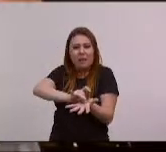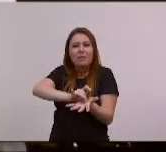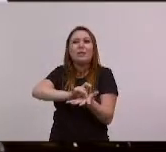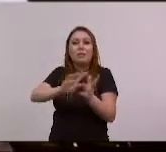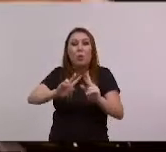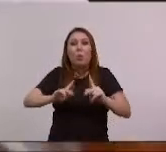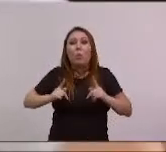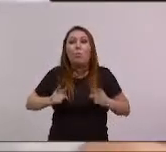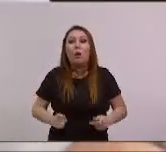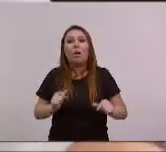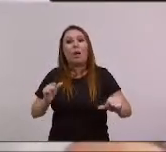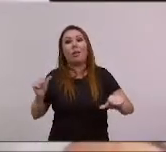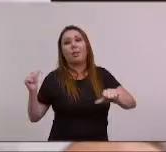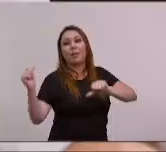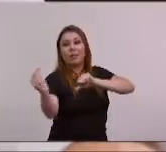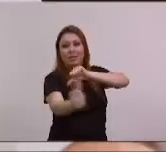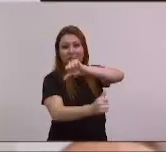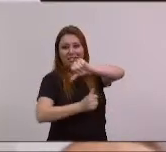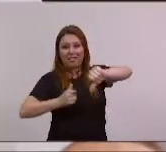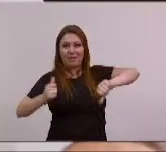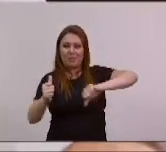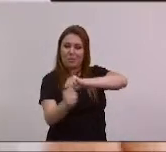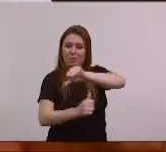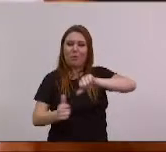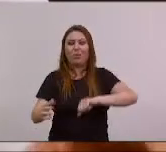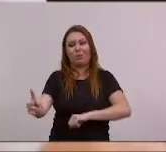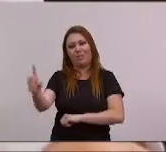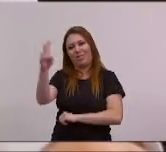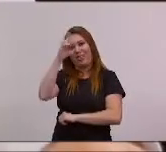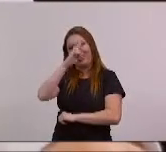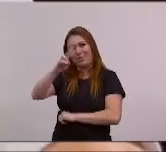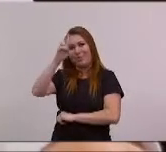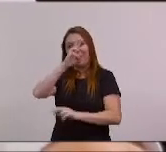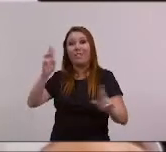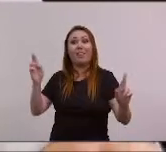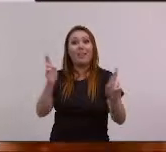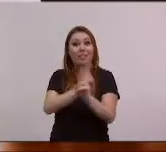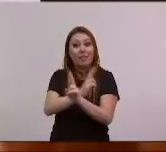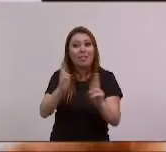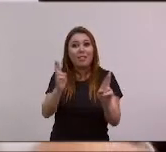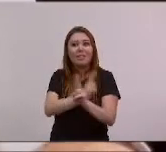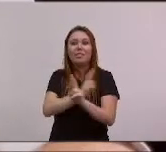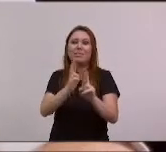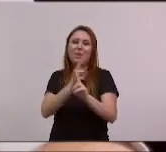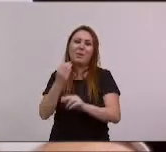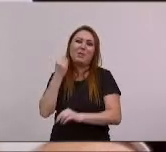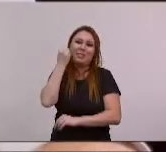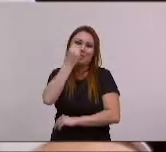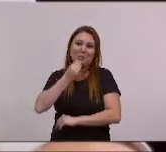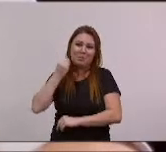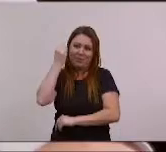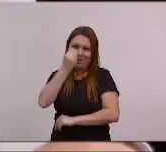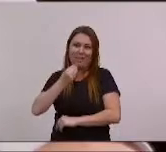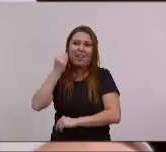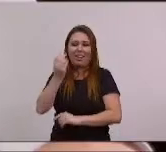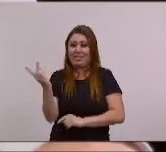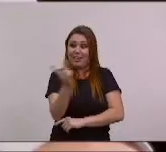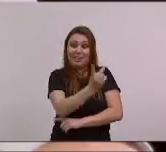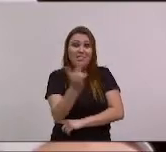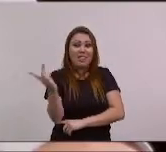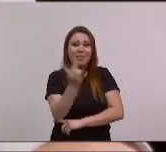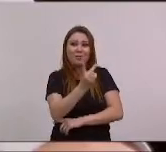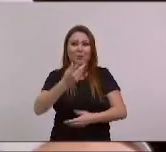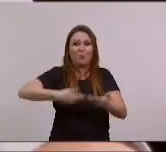e transformadoras da história, das relações e das experiências de partilha e de comunhão.